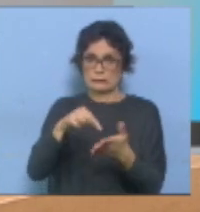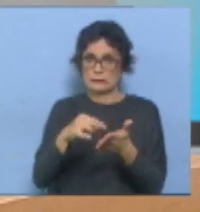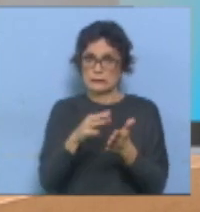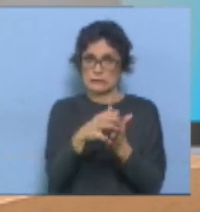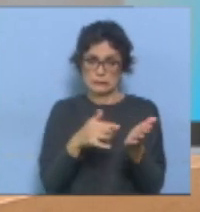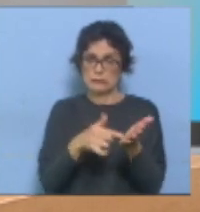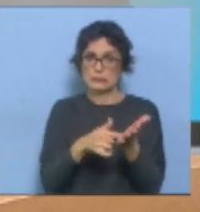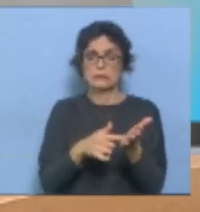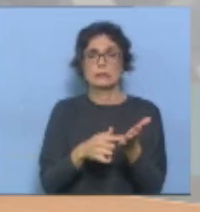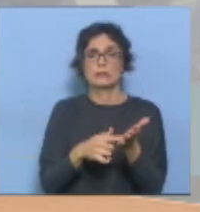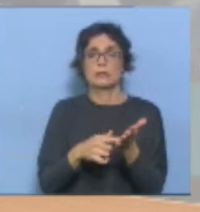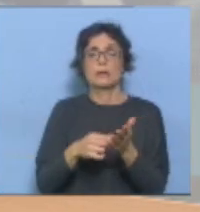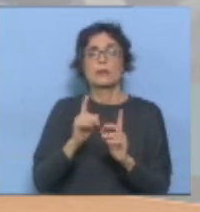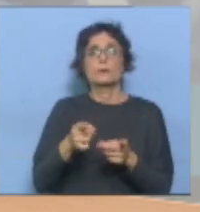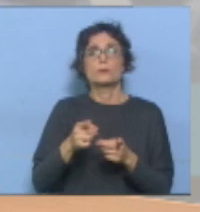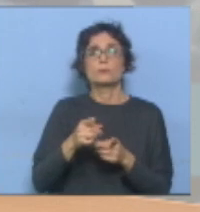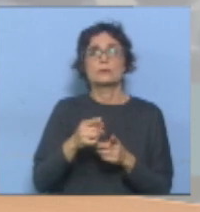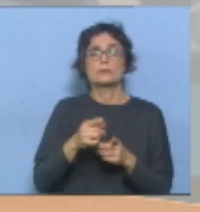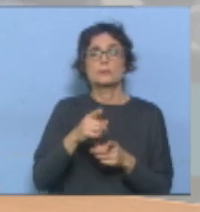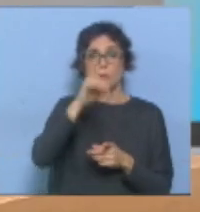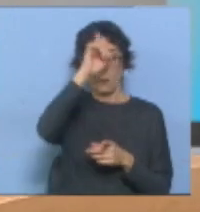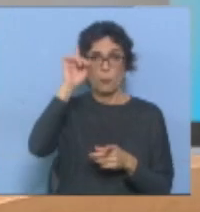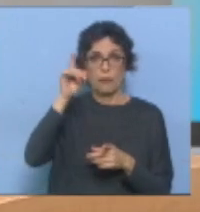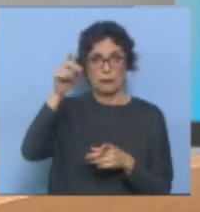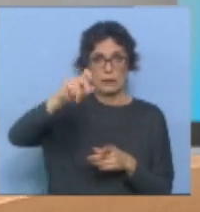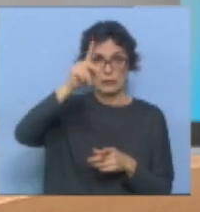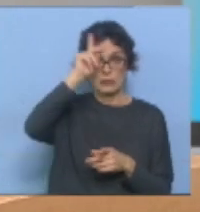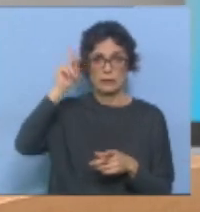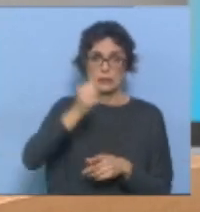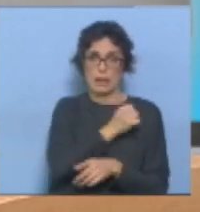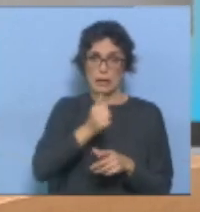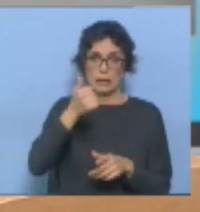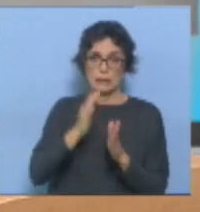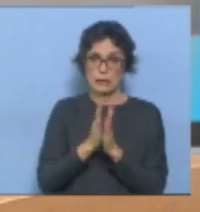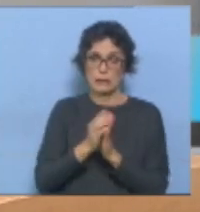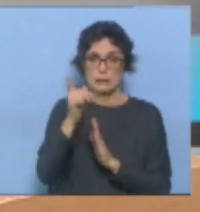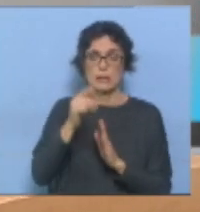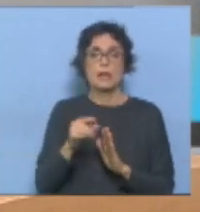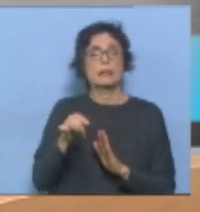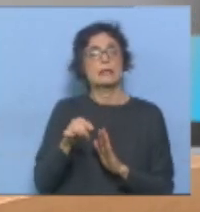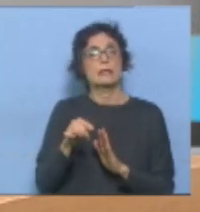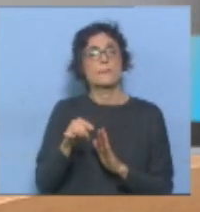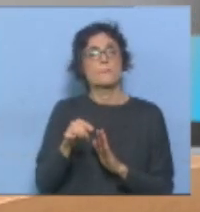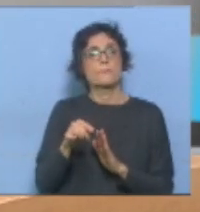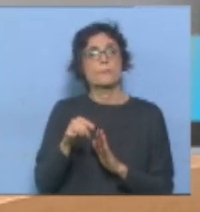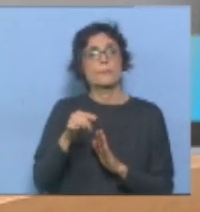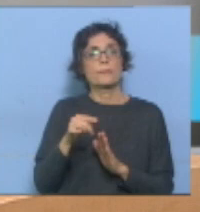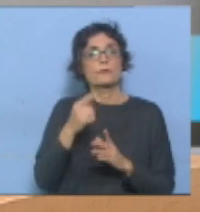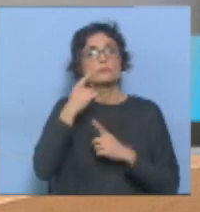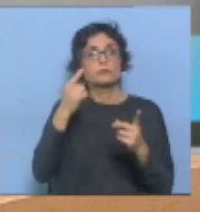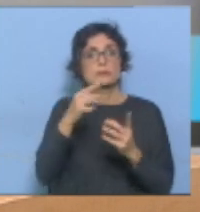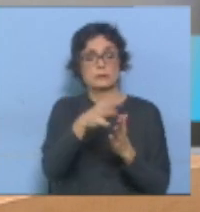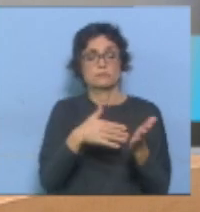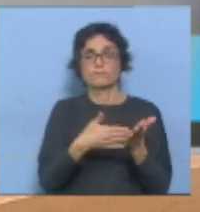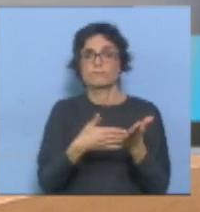na Arquidiocese de Madrid, em 2018, publicaram um guia que nos chegou